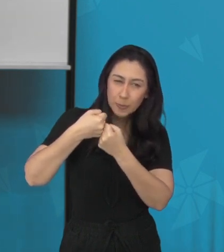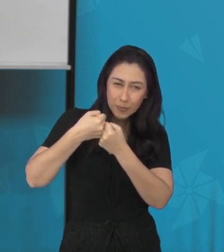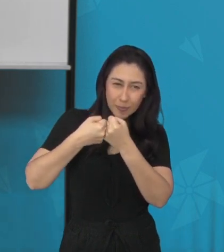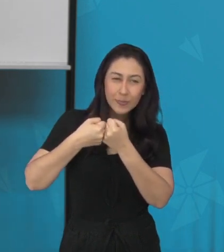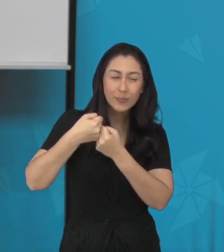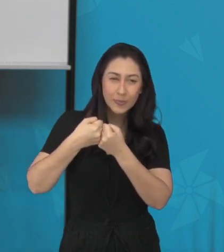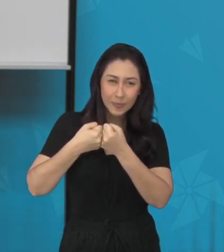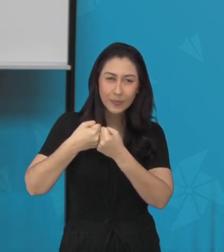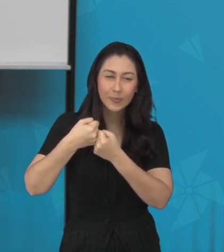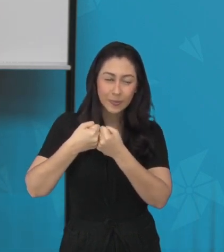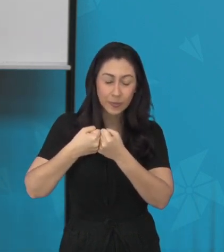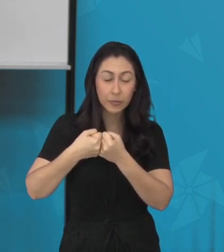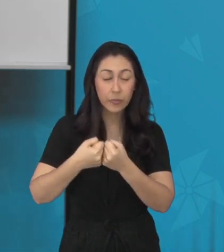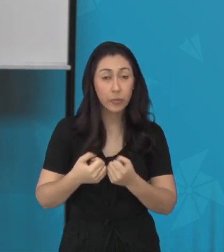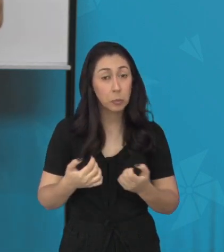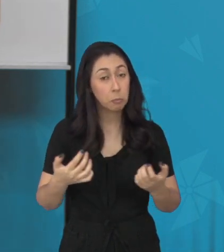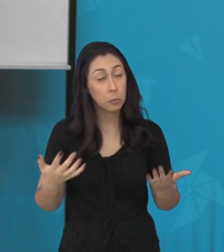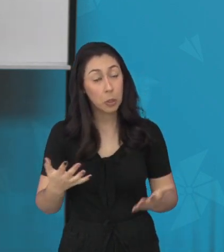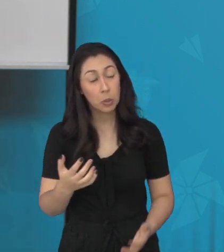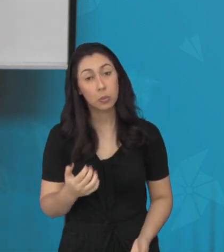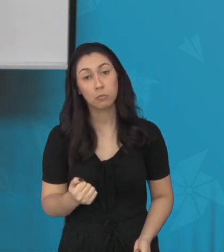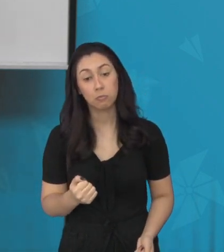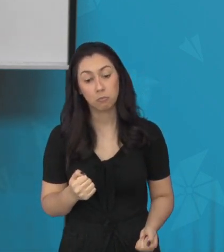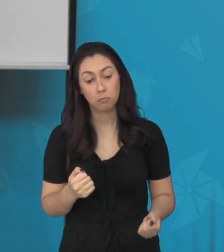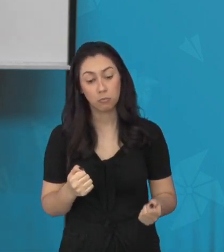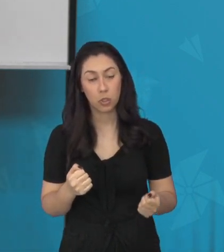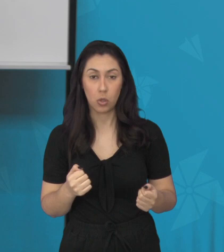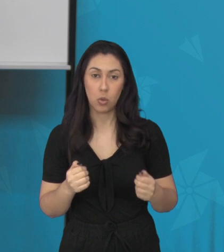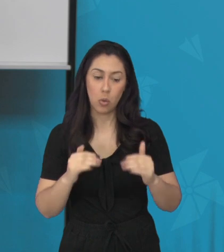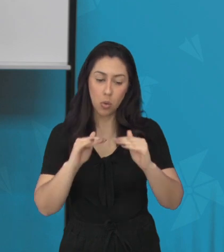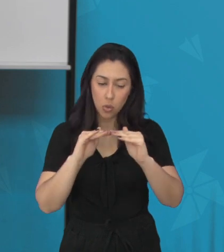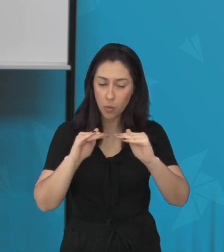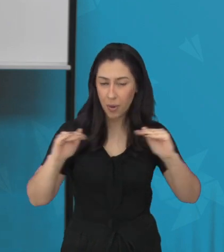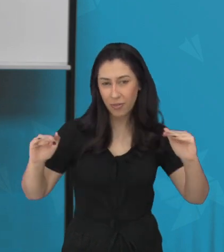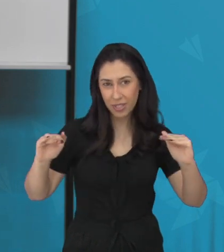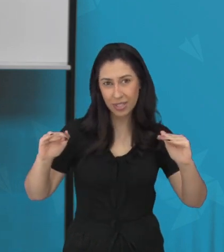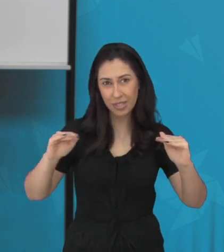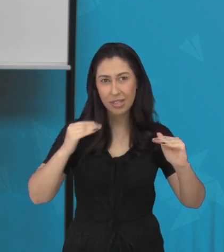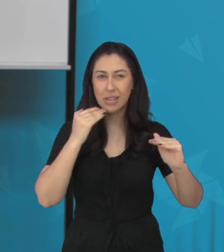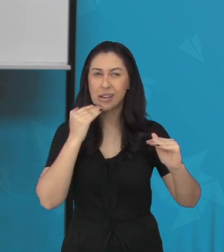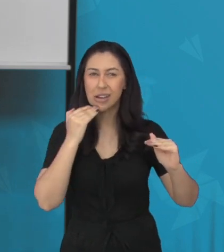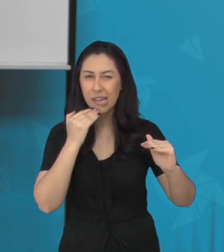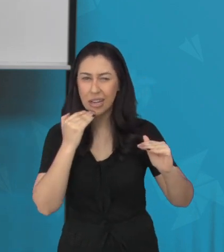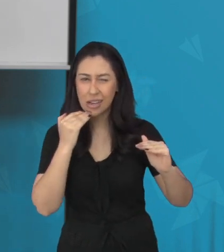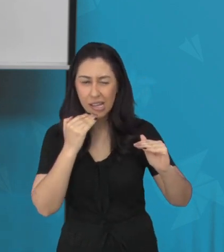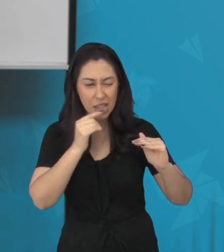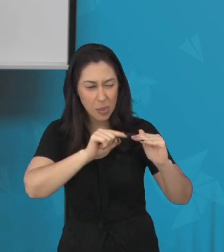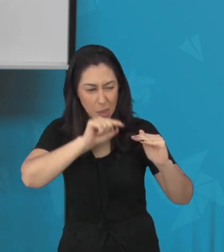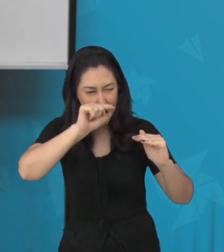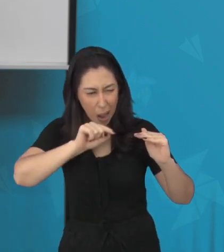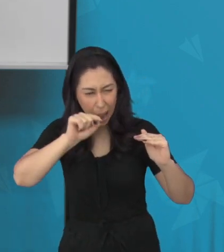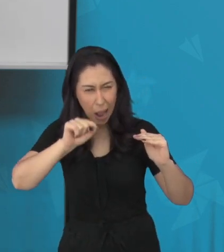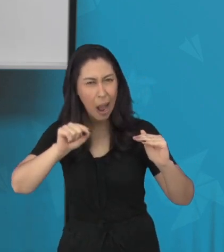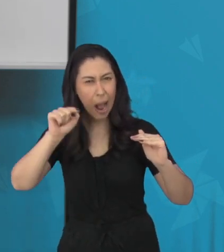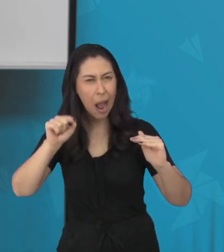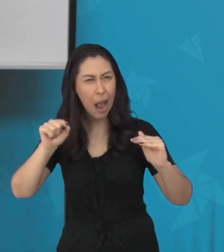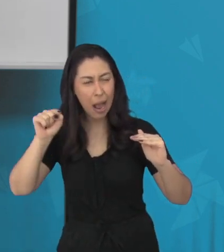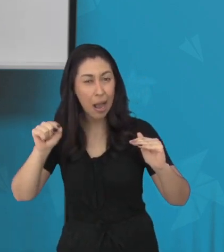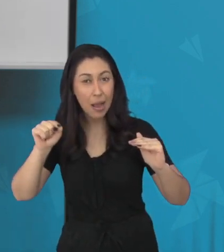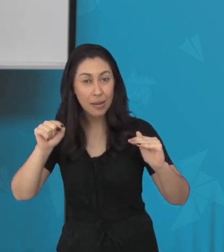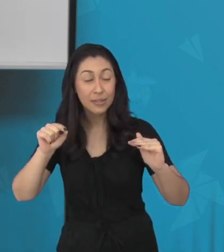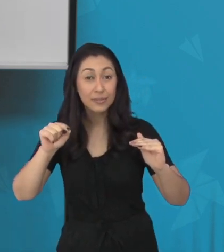a força de atrito. Então, se eu tenho uma superfície mais rugosa, mais, entre aspas, defeituosa, eu tenho